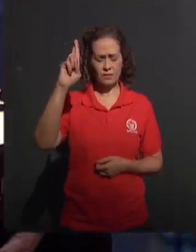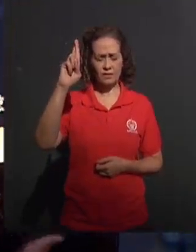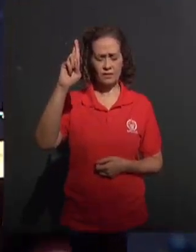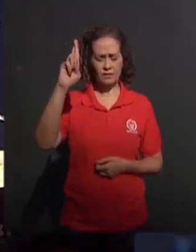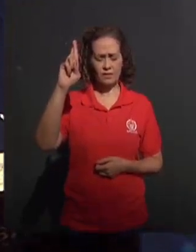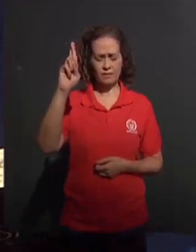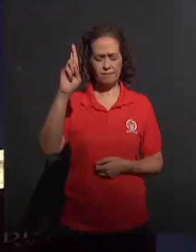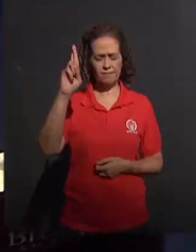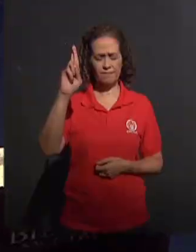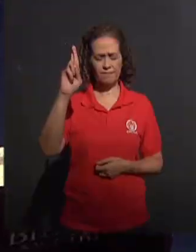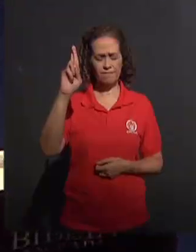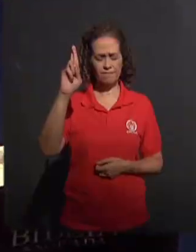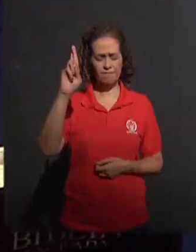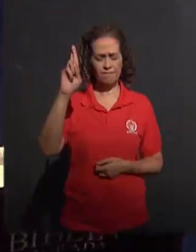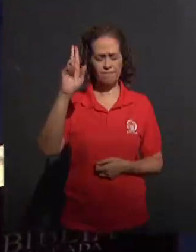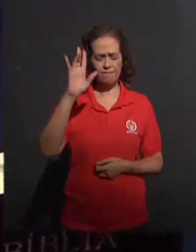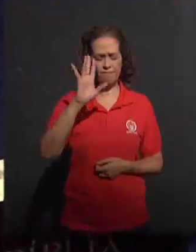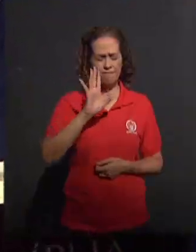te amamos,